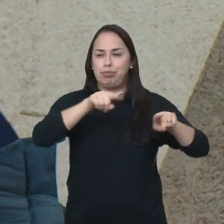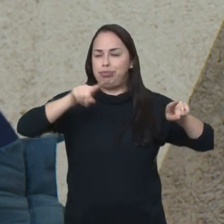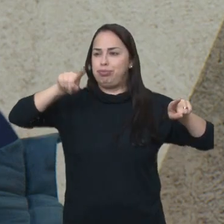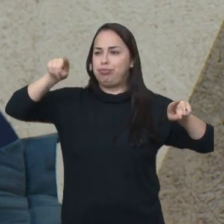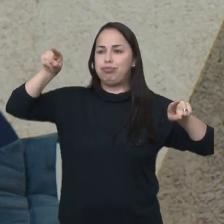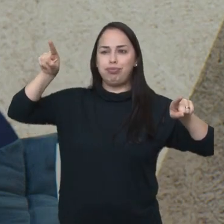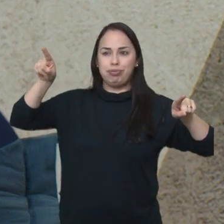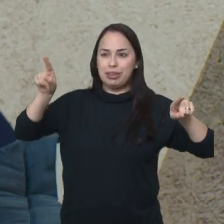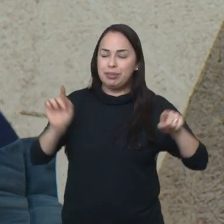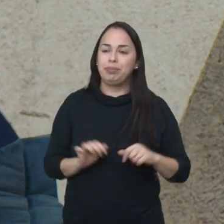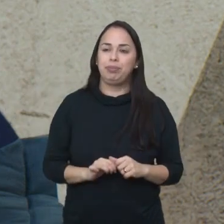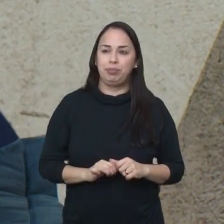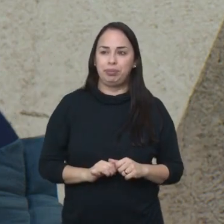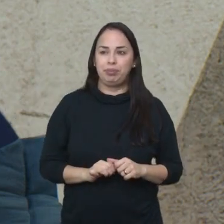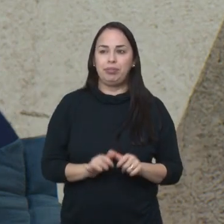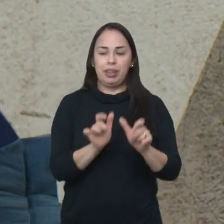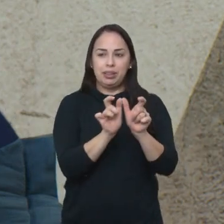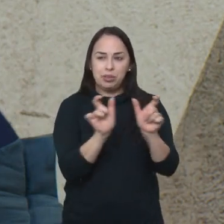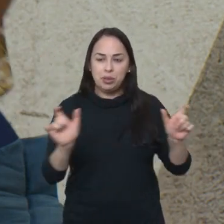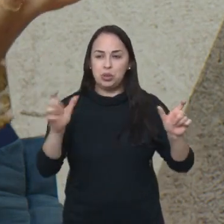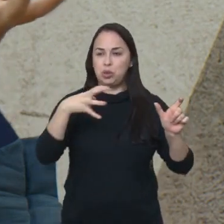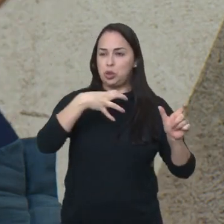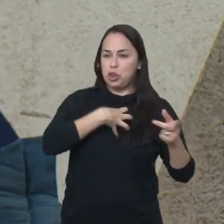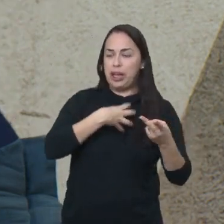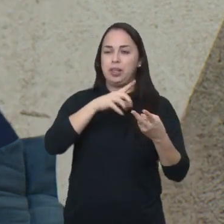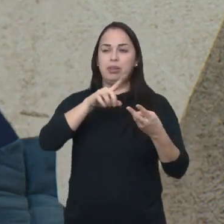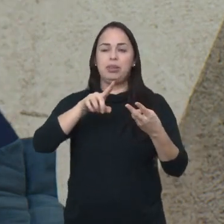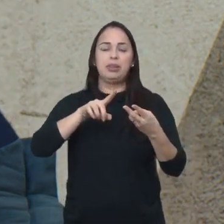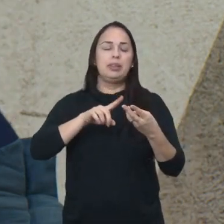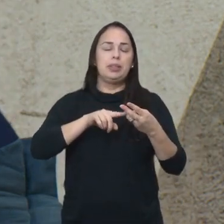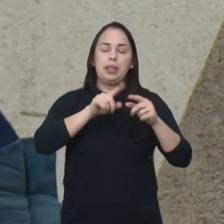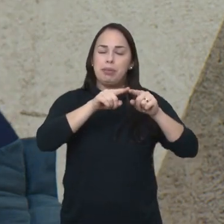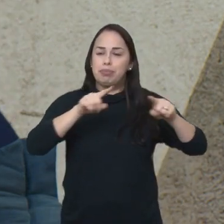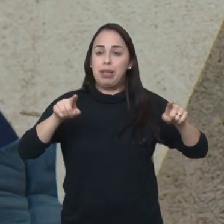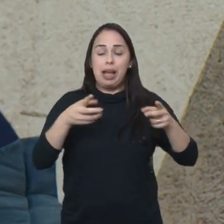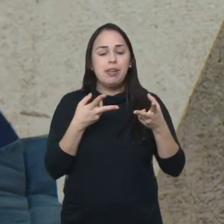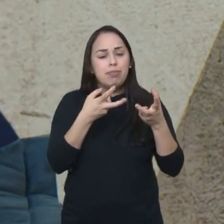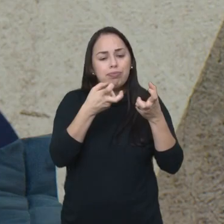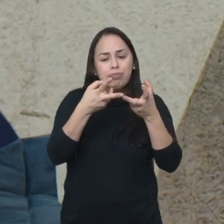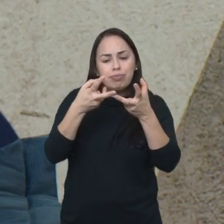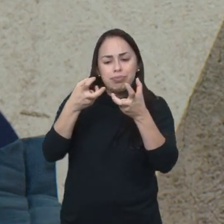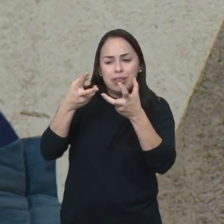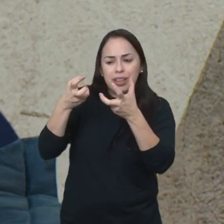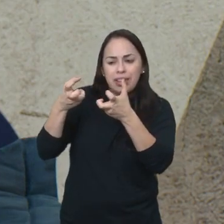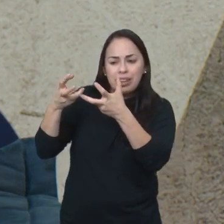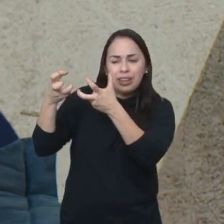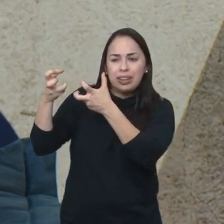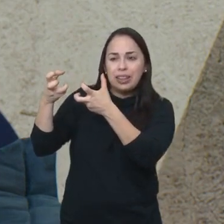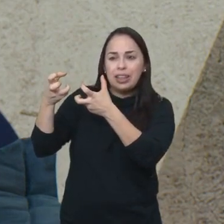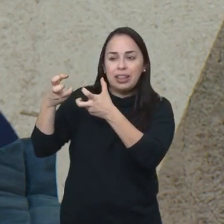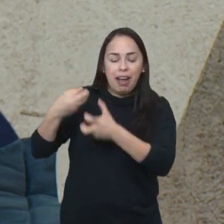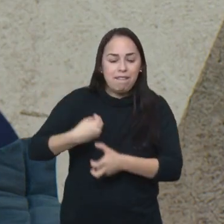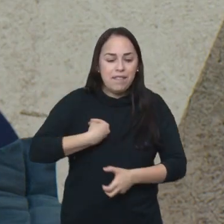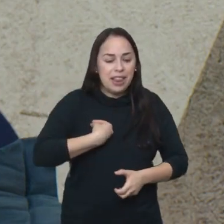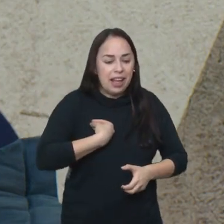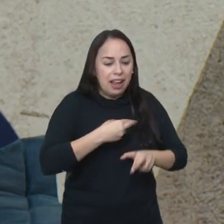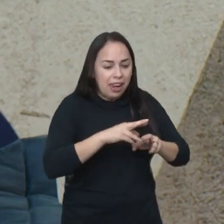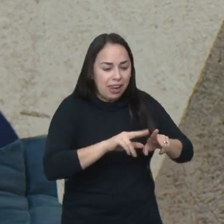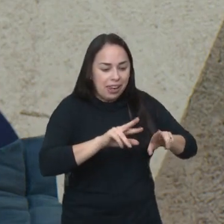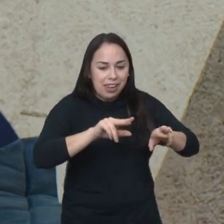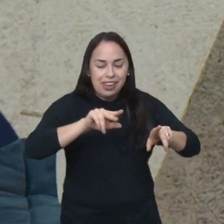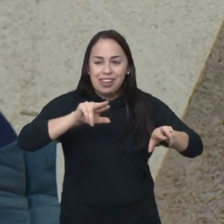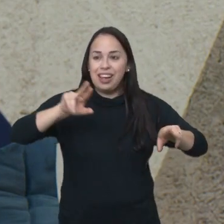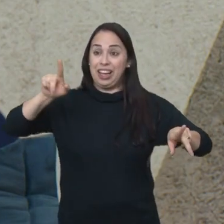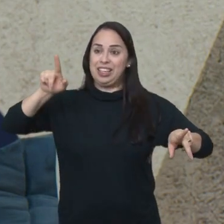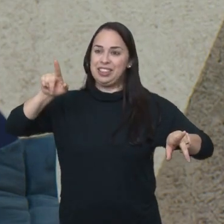Diacrônicas, diafásicas, diastrática, de estilo, e aí você vai percebendo como em cada fase da vida as pessoas